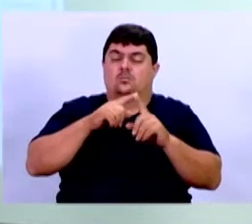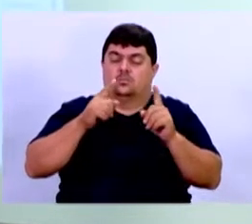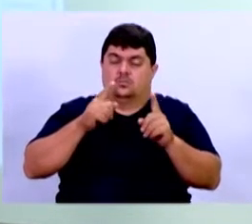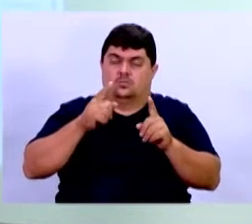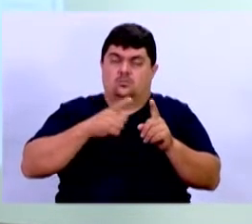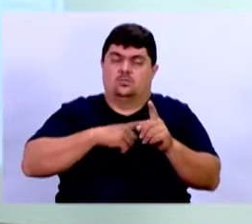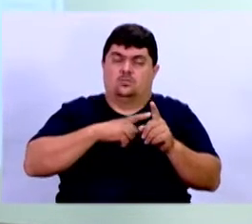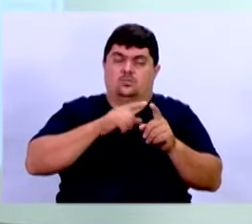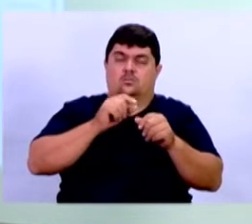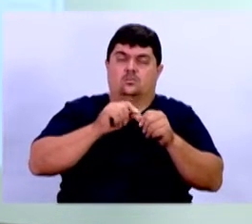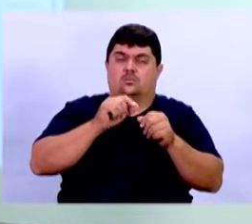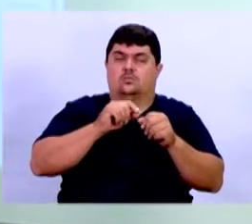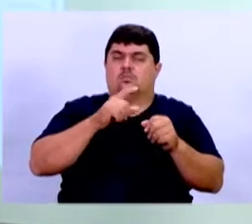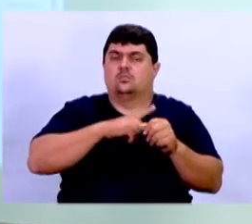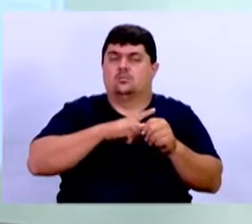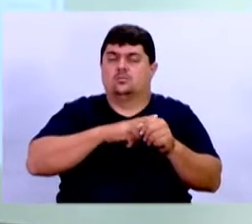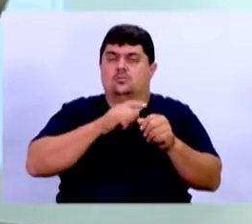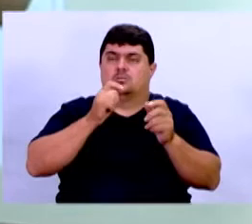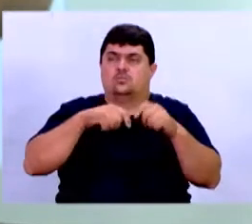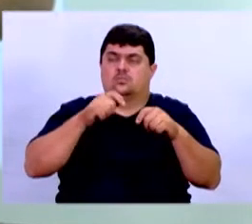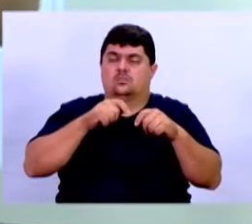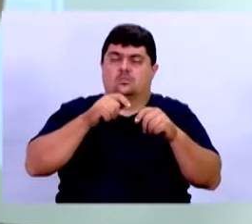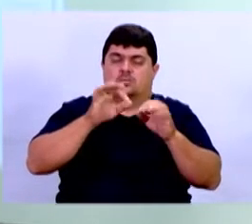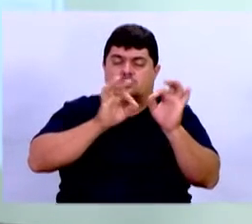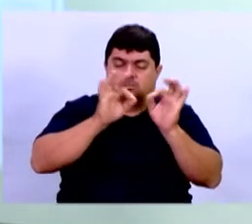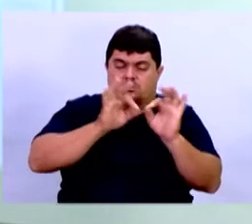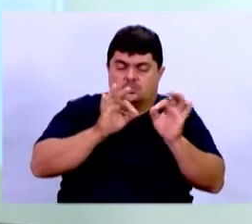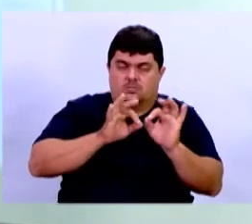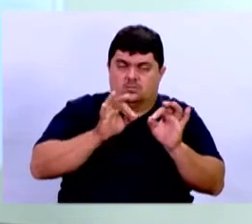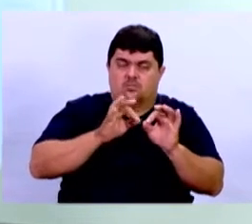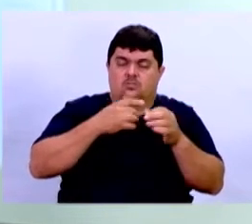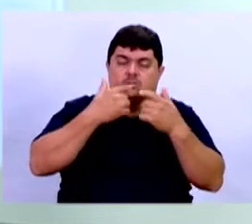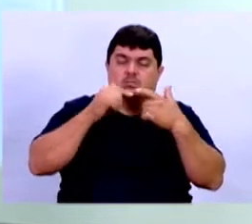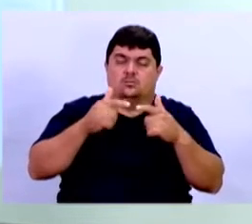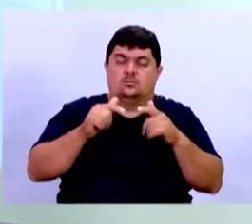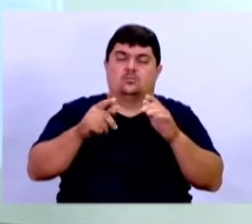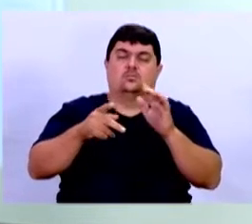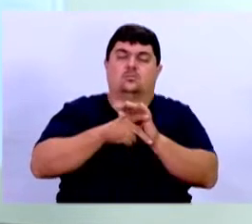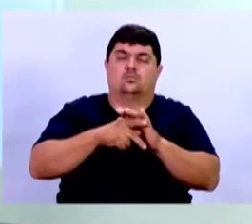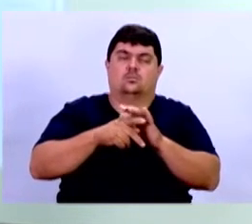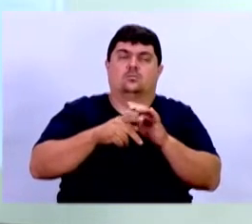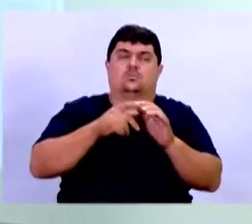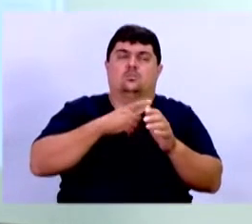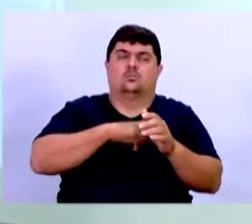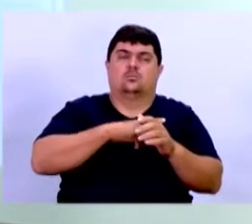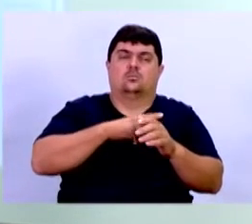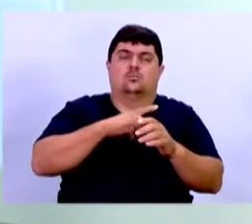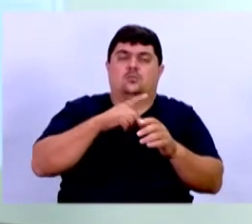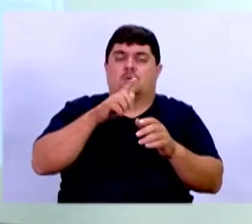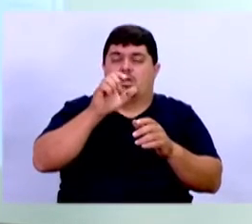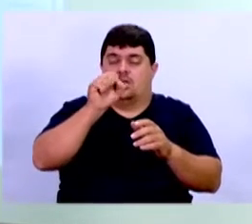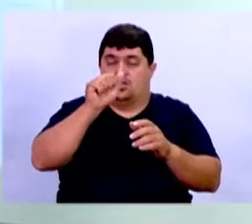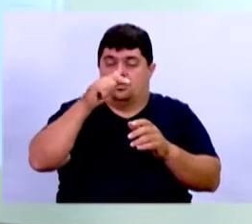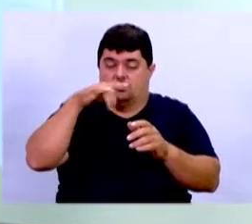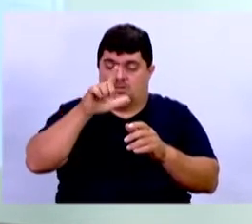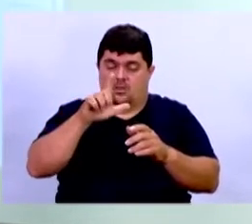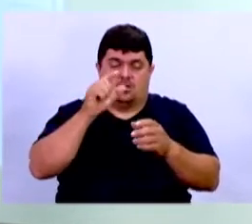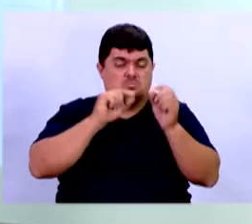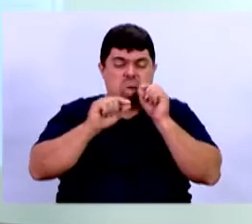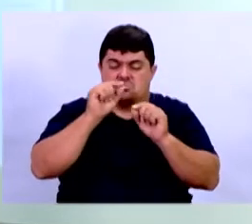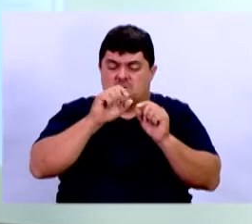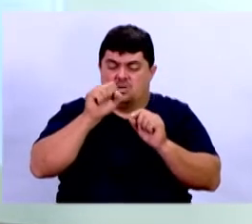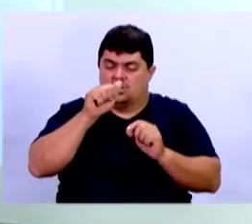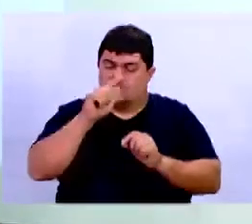que para se fazer isso, se trabalha com uma linguagem de programação específica para ele, que é o SQL. E o que